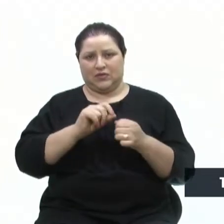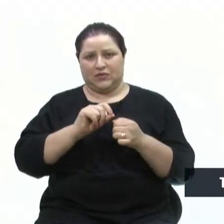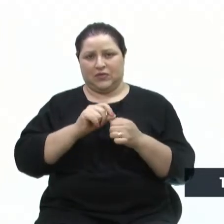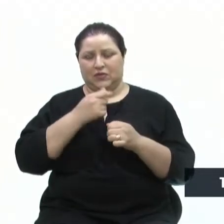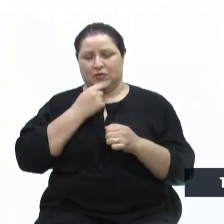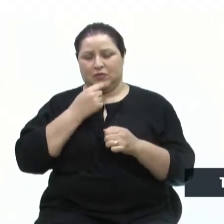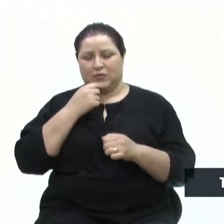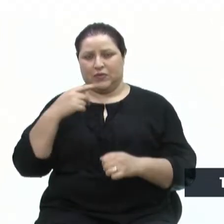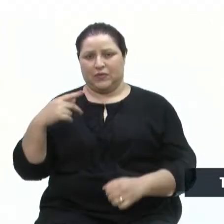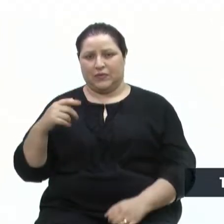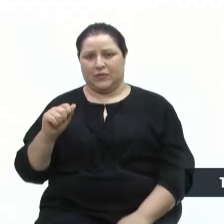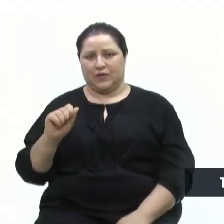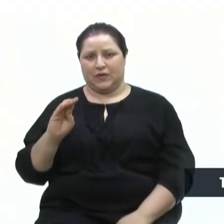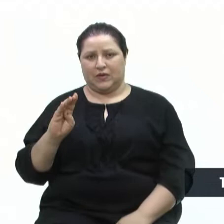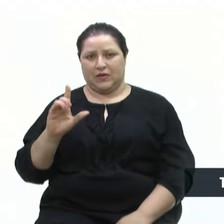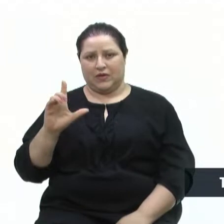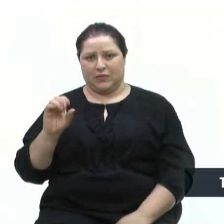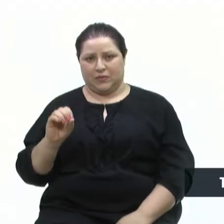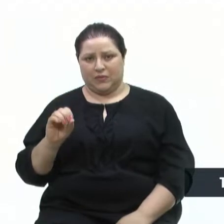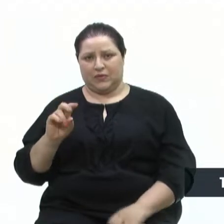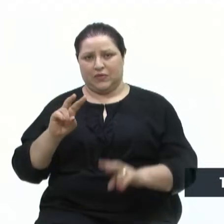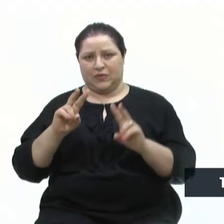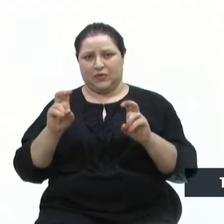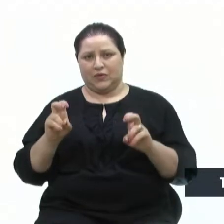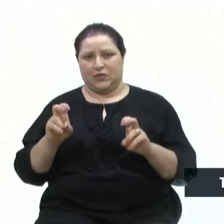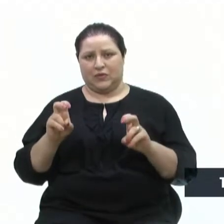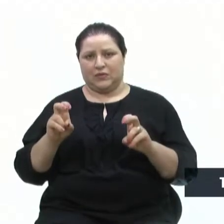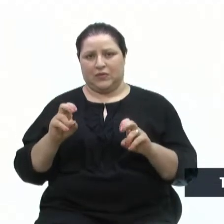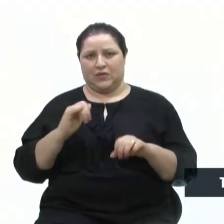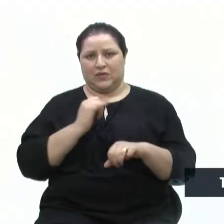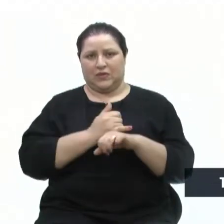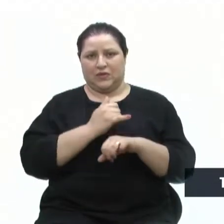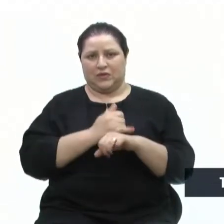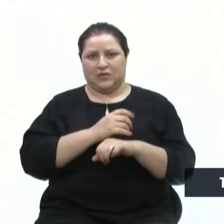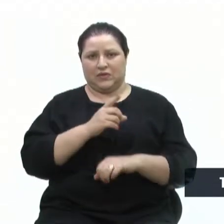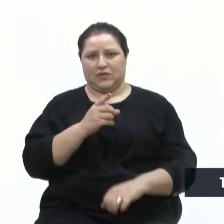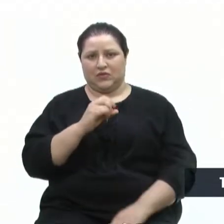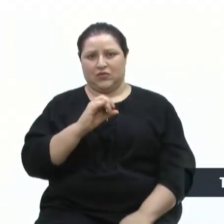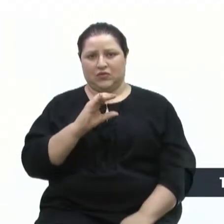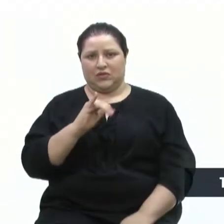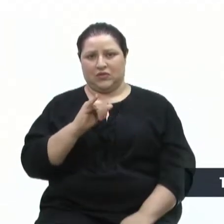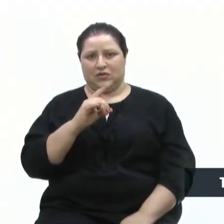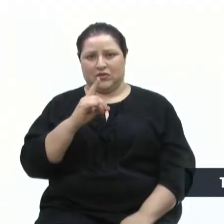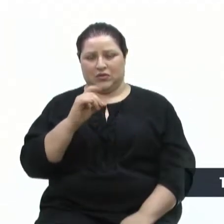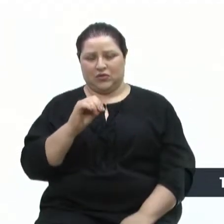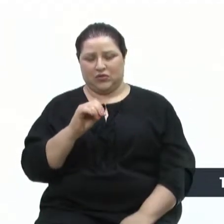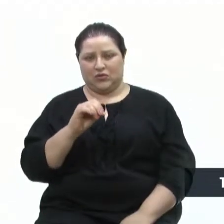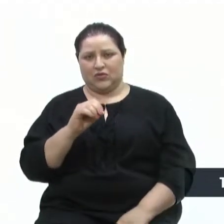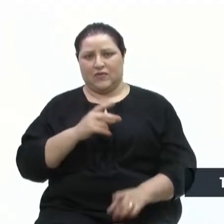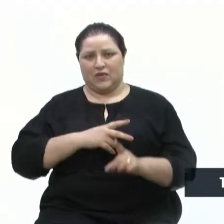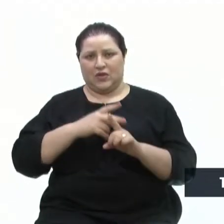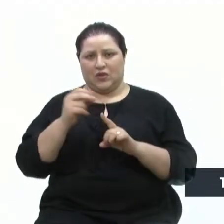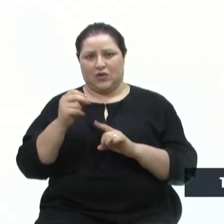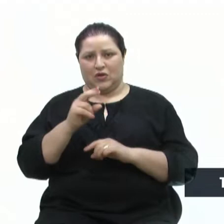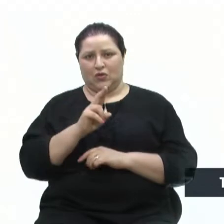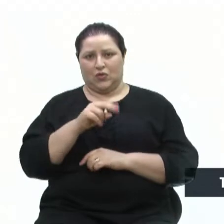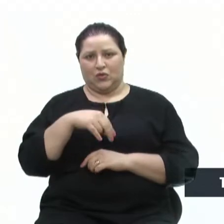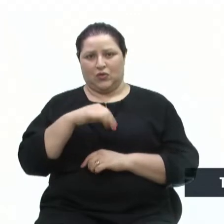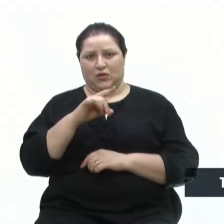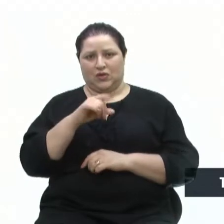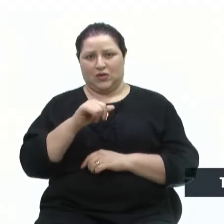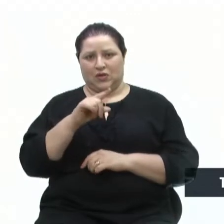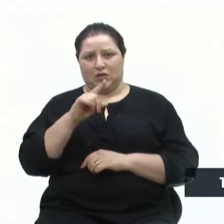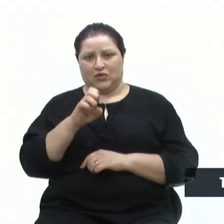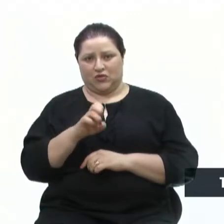Andrade decide 2022 os trabalhadores Metalúrgicos Caxias do Sul Vitória da unidade foi através da luta